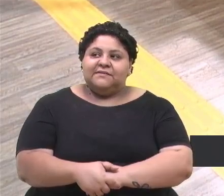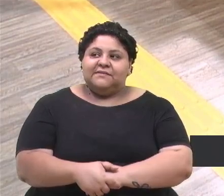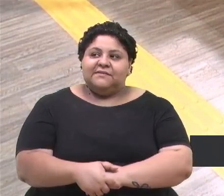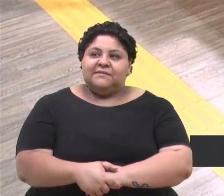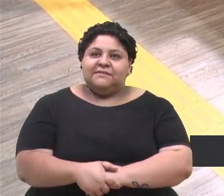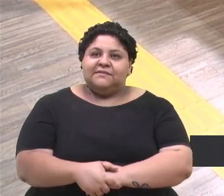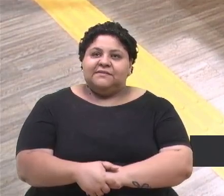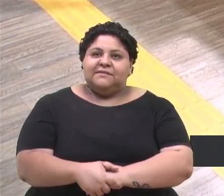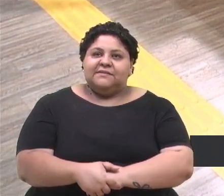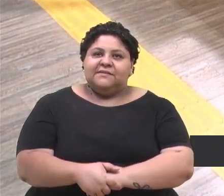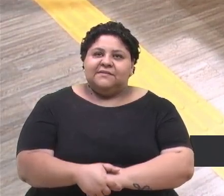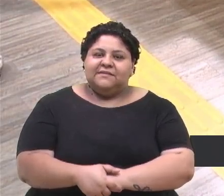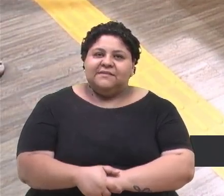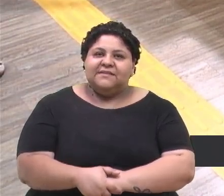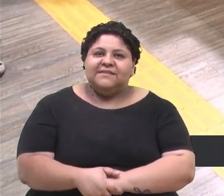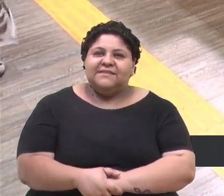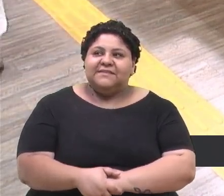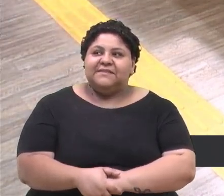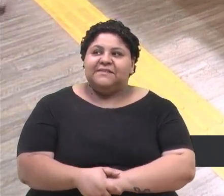Este banquinho é meu amigo já.